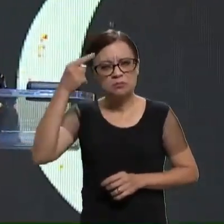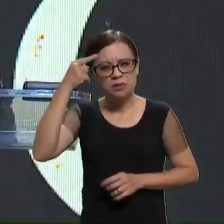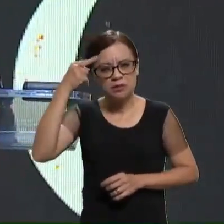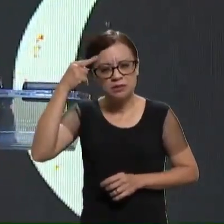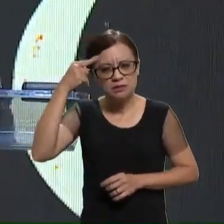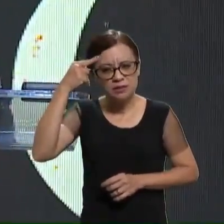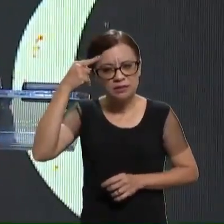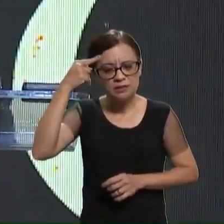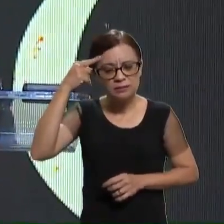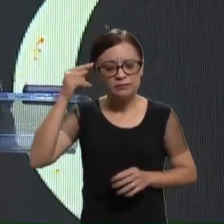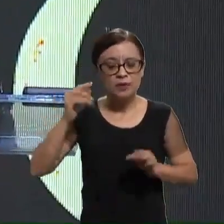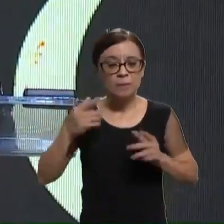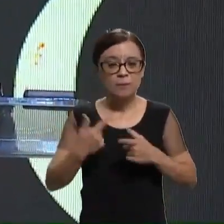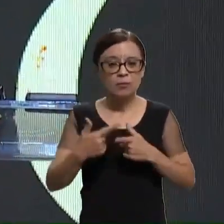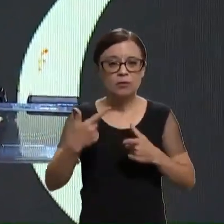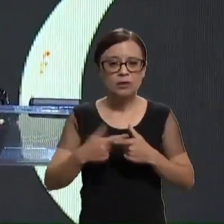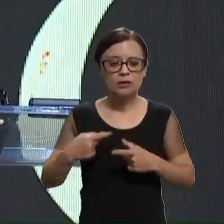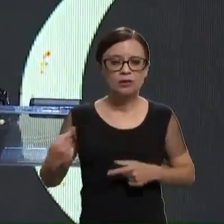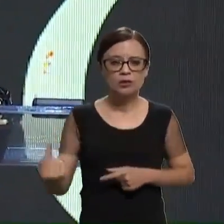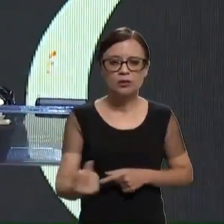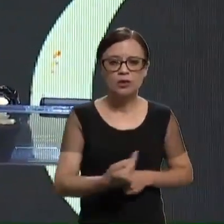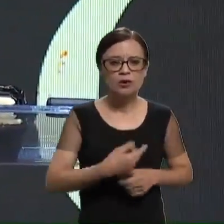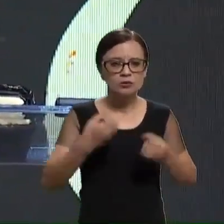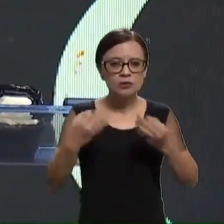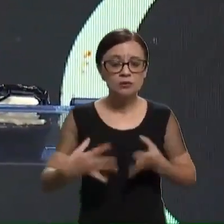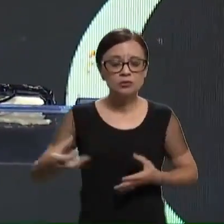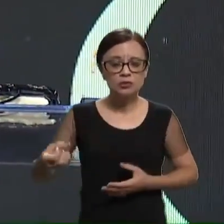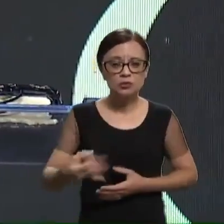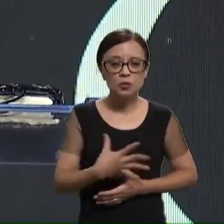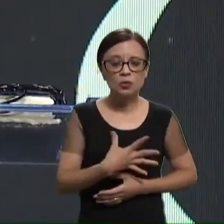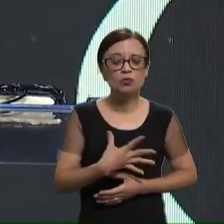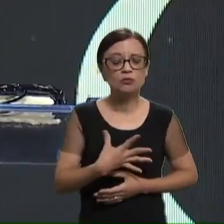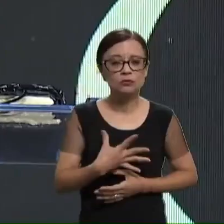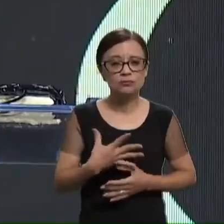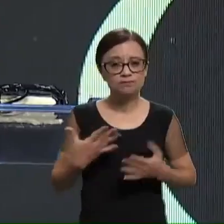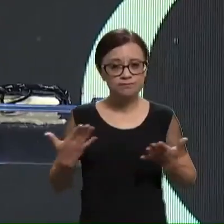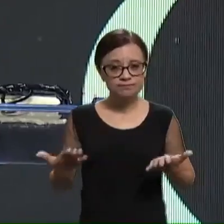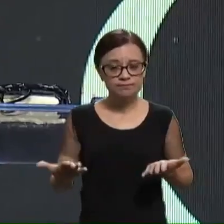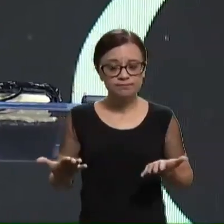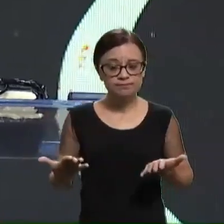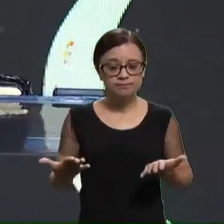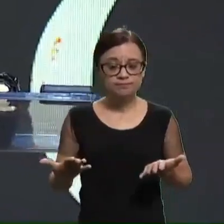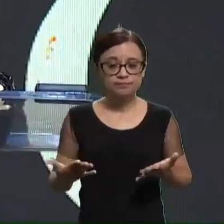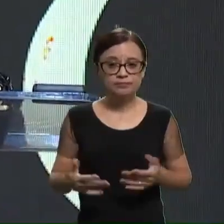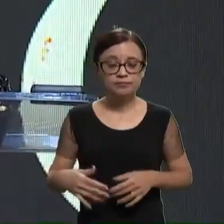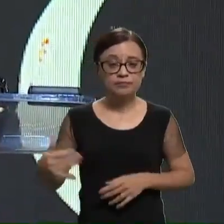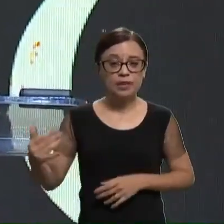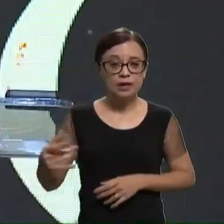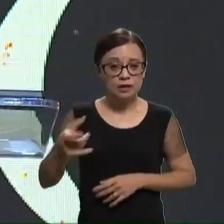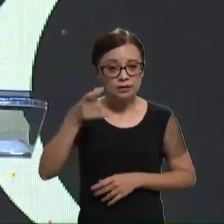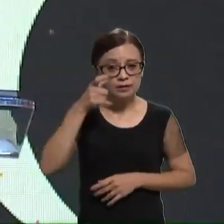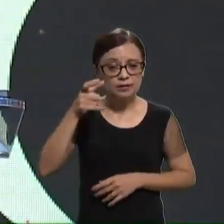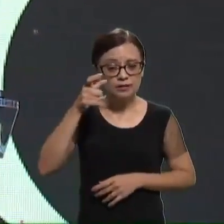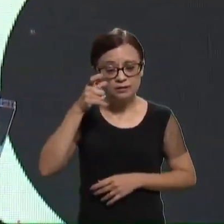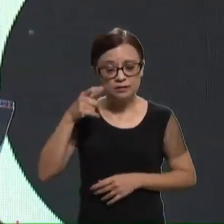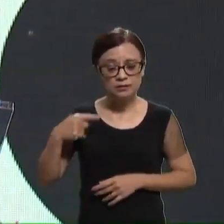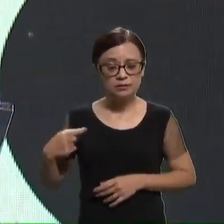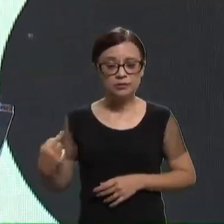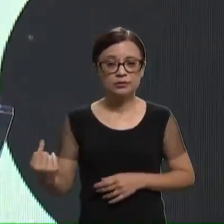aos seus olhos. Porque quando nós falamos de novo, estamos falando disso. É interessante que